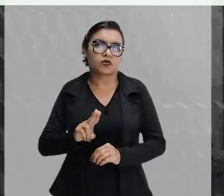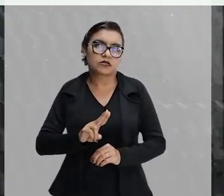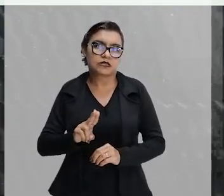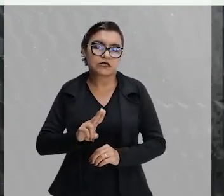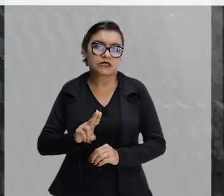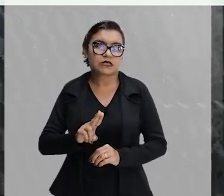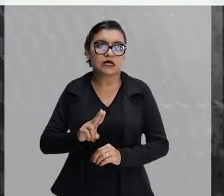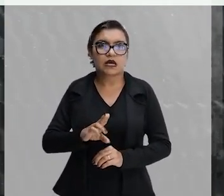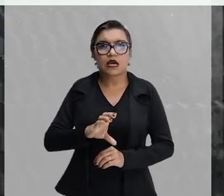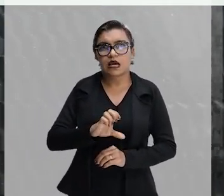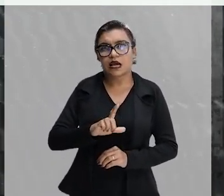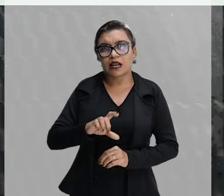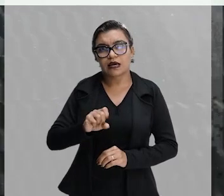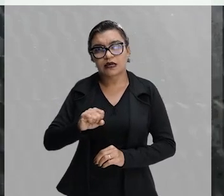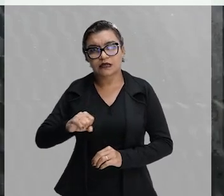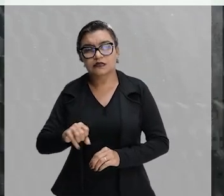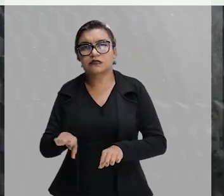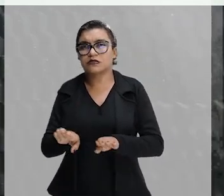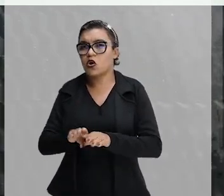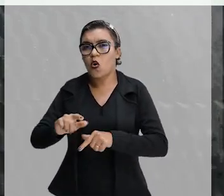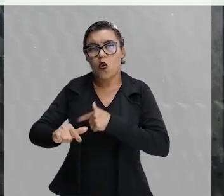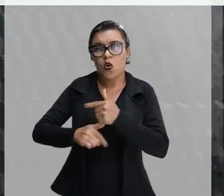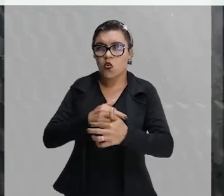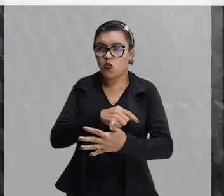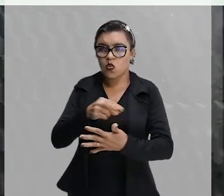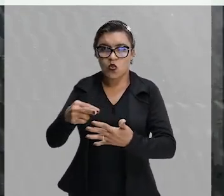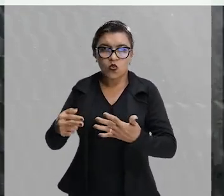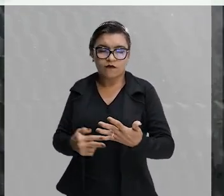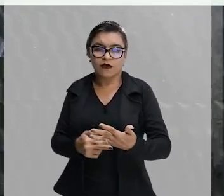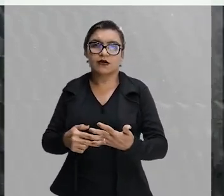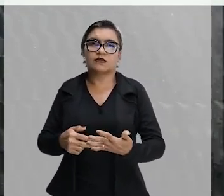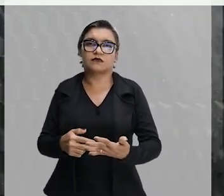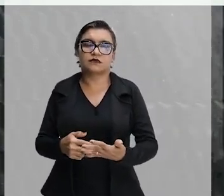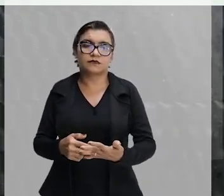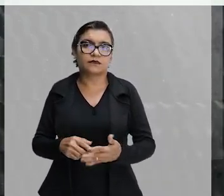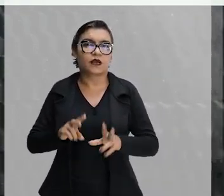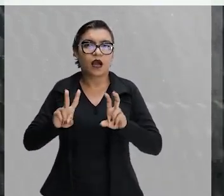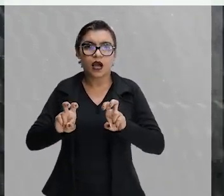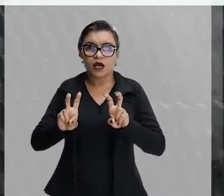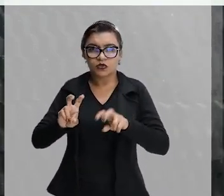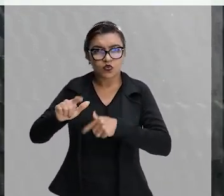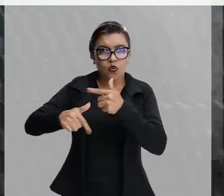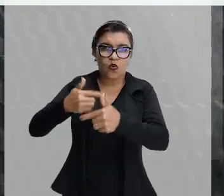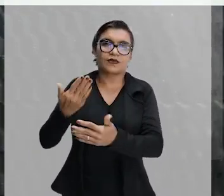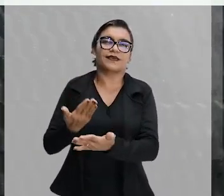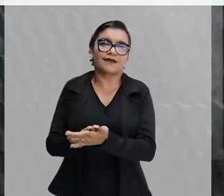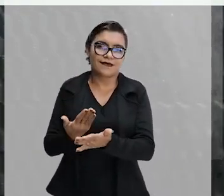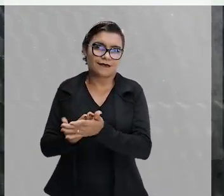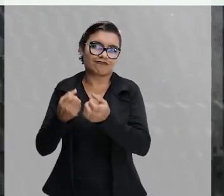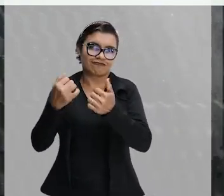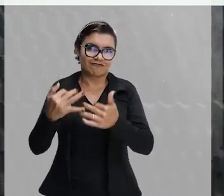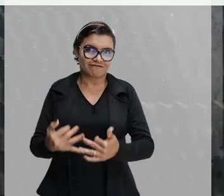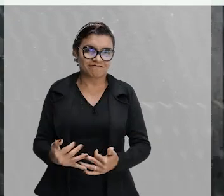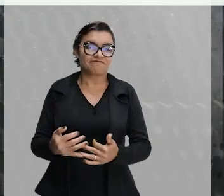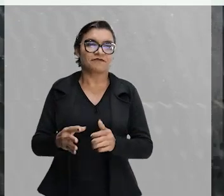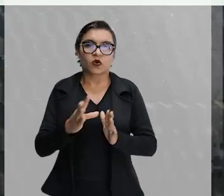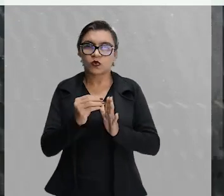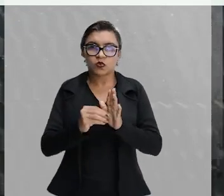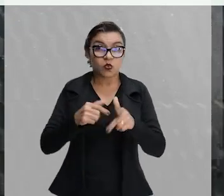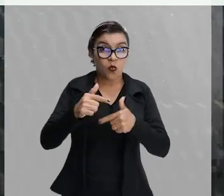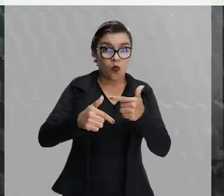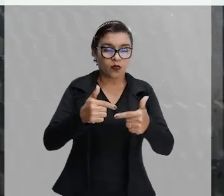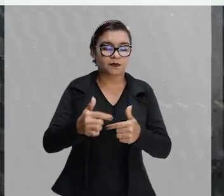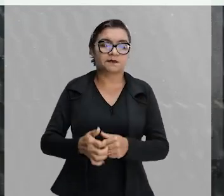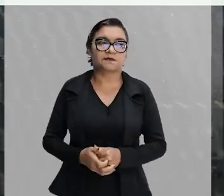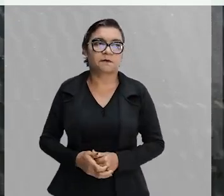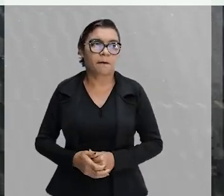quarks, chamamos de leptons e também chamamos de gluons. Então esse é assunto para uma outra aula, para um outro conteúdo, ok?